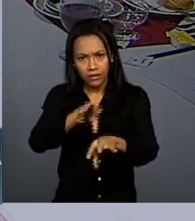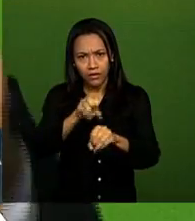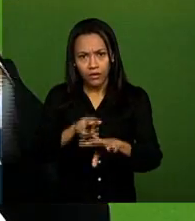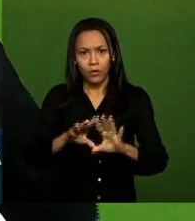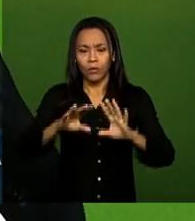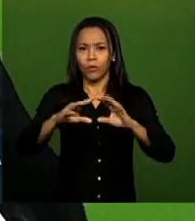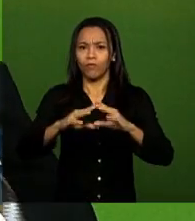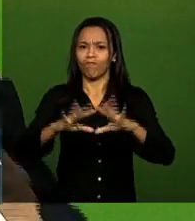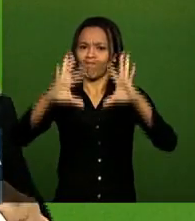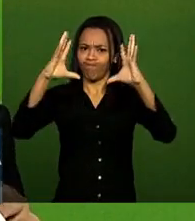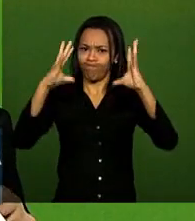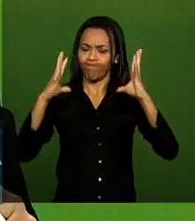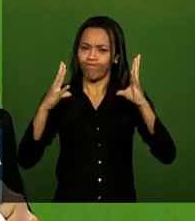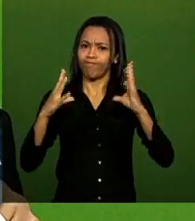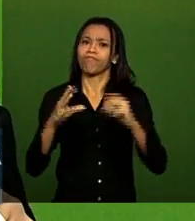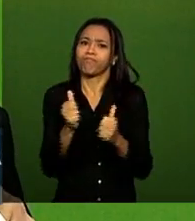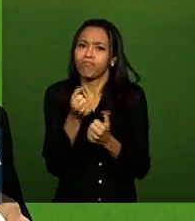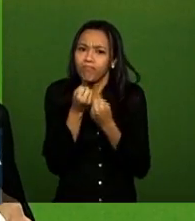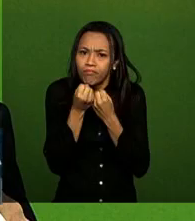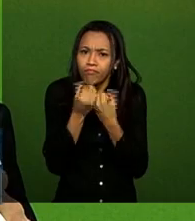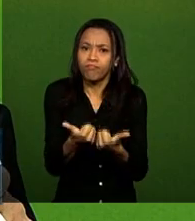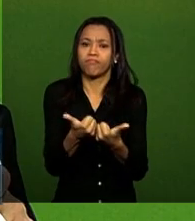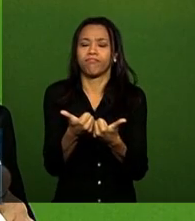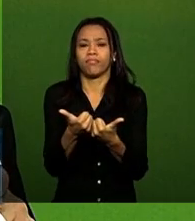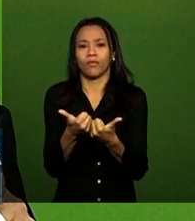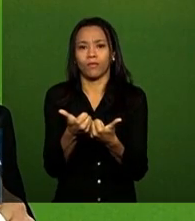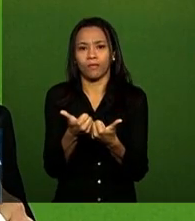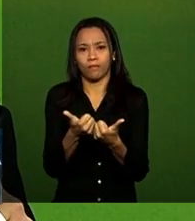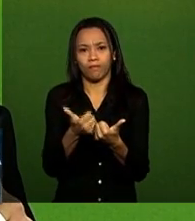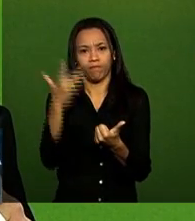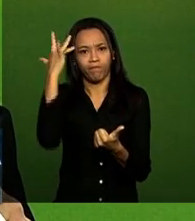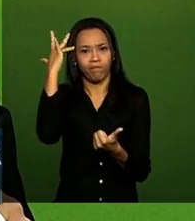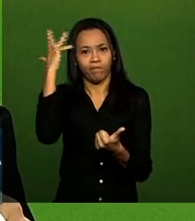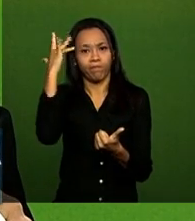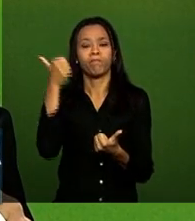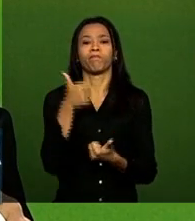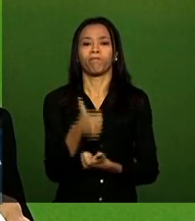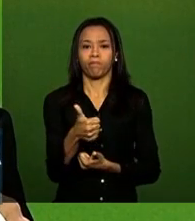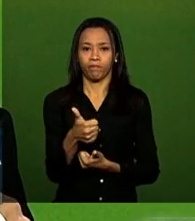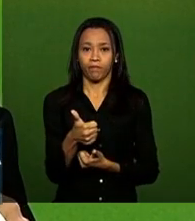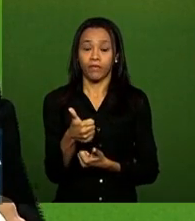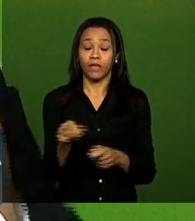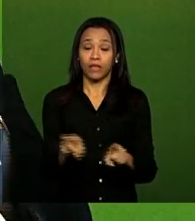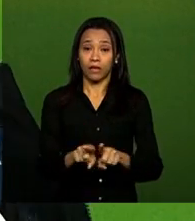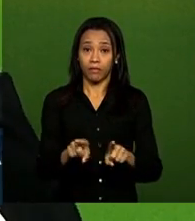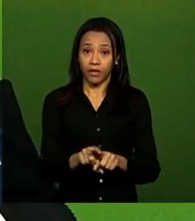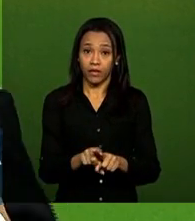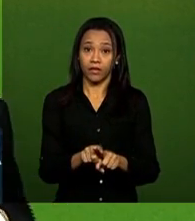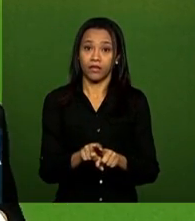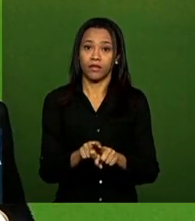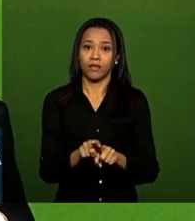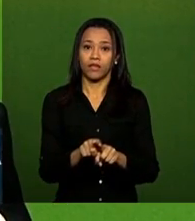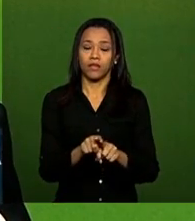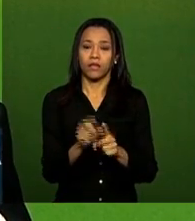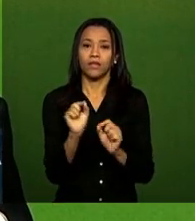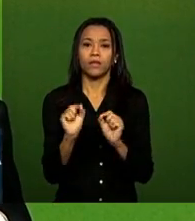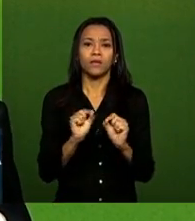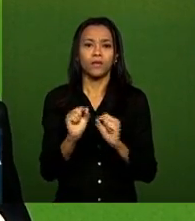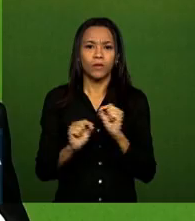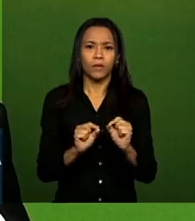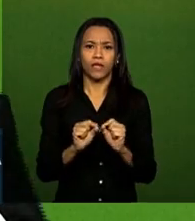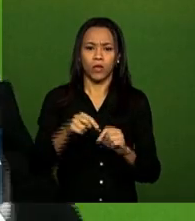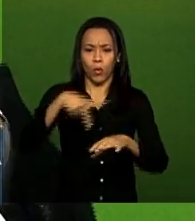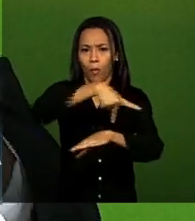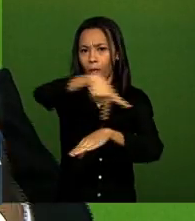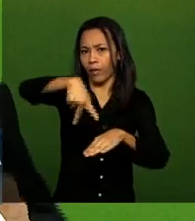e a agenda e a agenda e a agenda e a consigna do do país